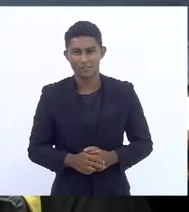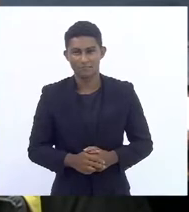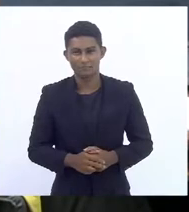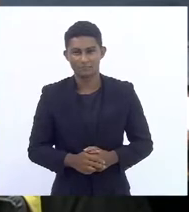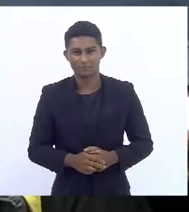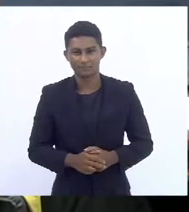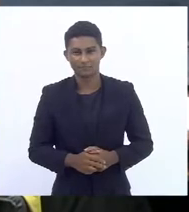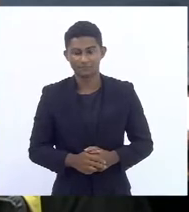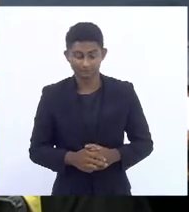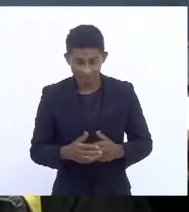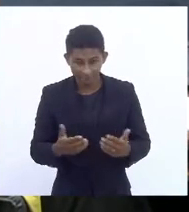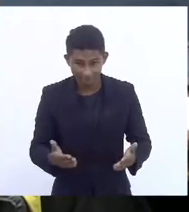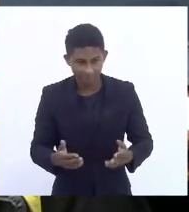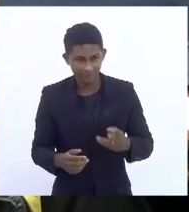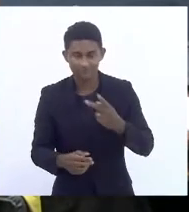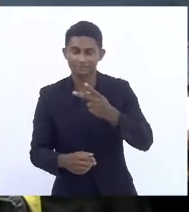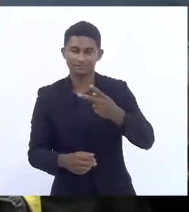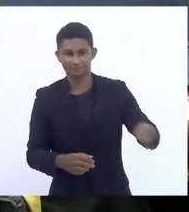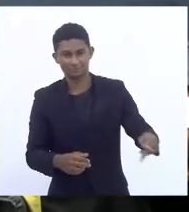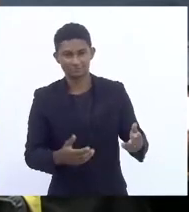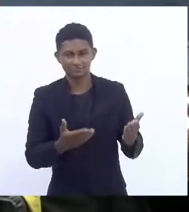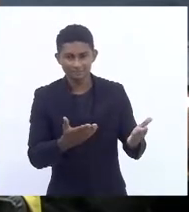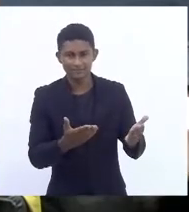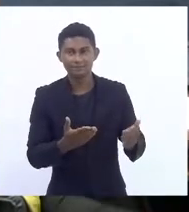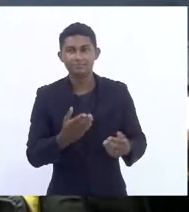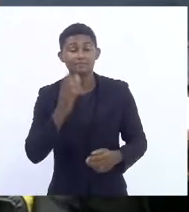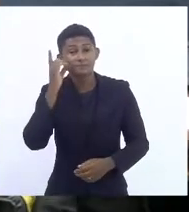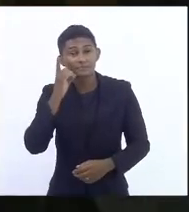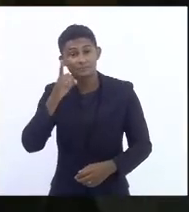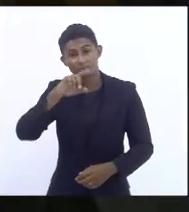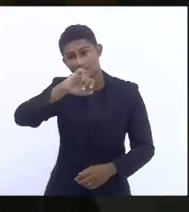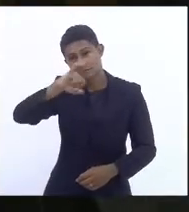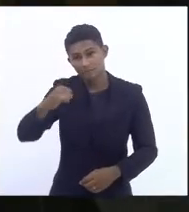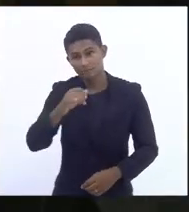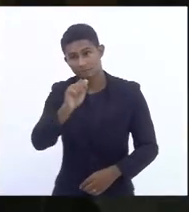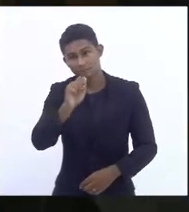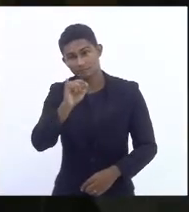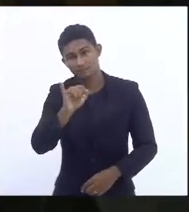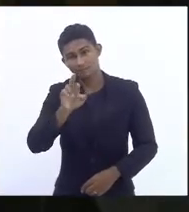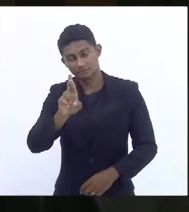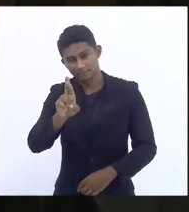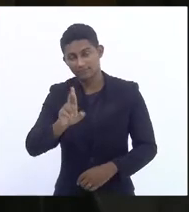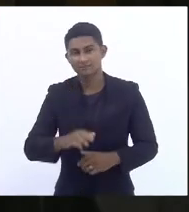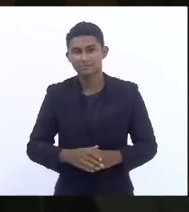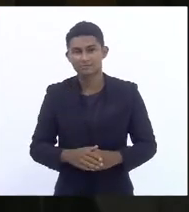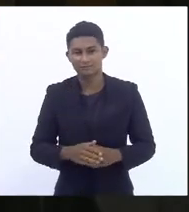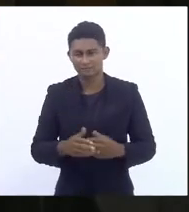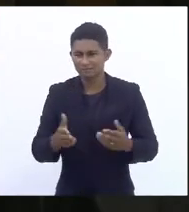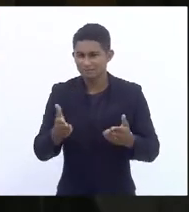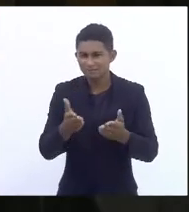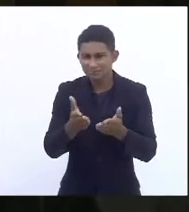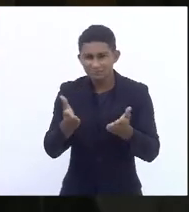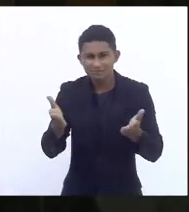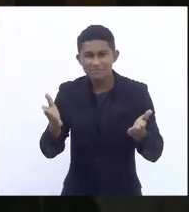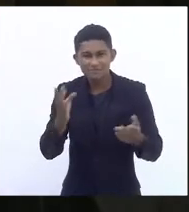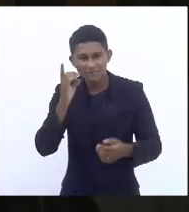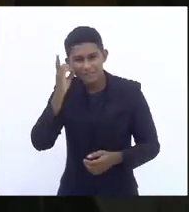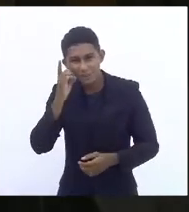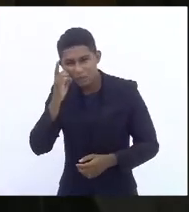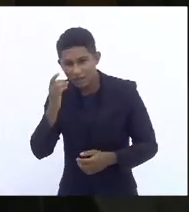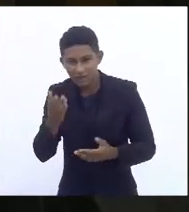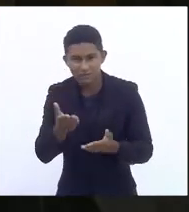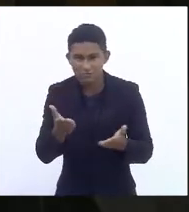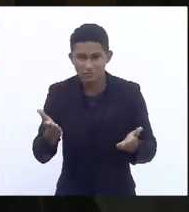Senhor presidente, deputado Jair Bittencourt, senhoras e senhores